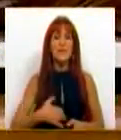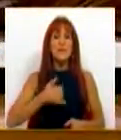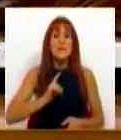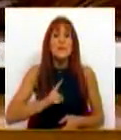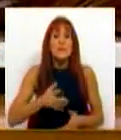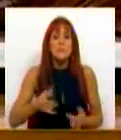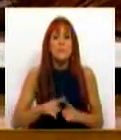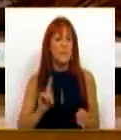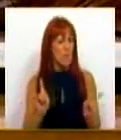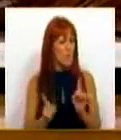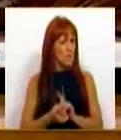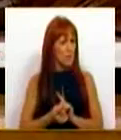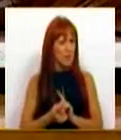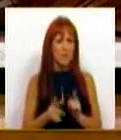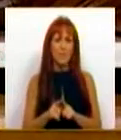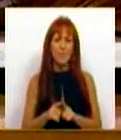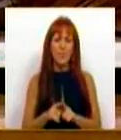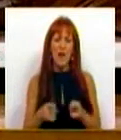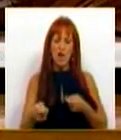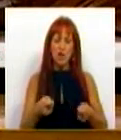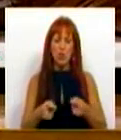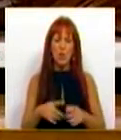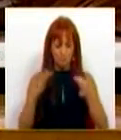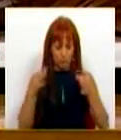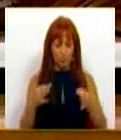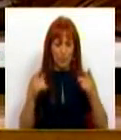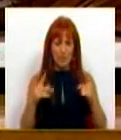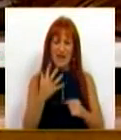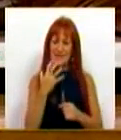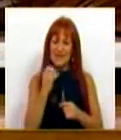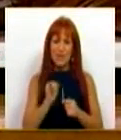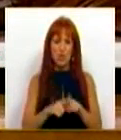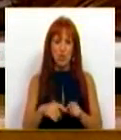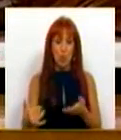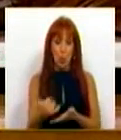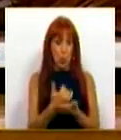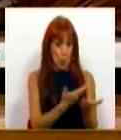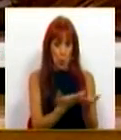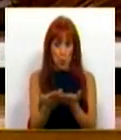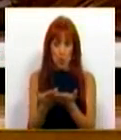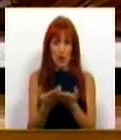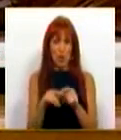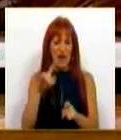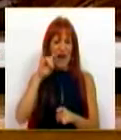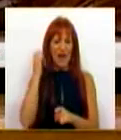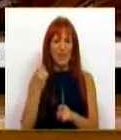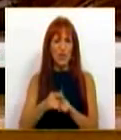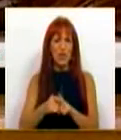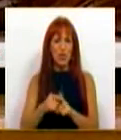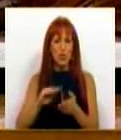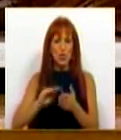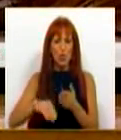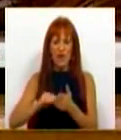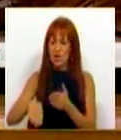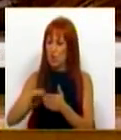Significa, pelo contrário, uma gestão racional e criteriosa dos recursos e uma revisão dos